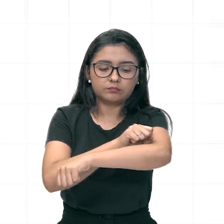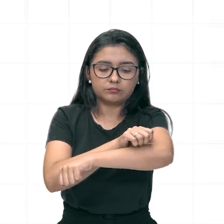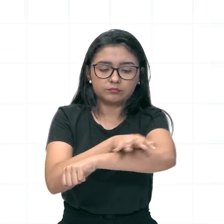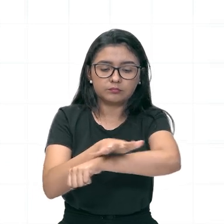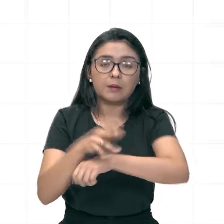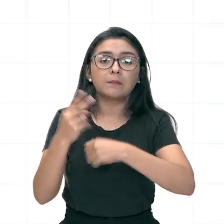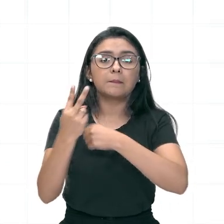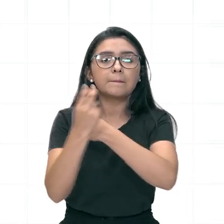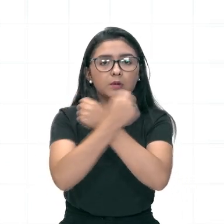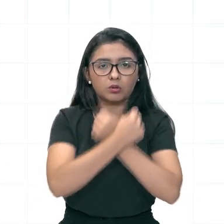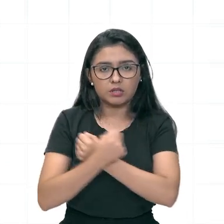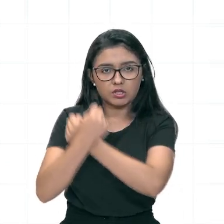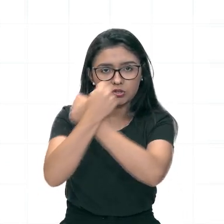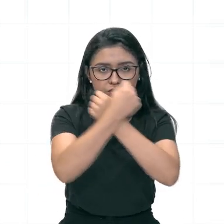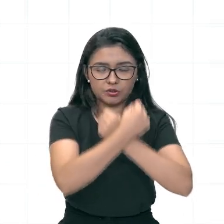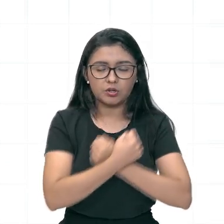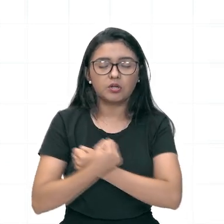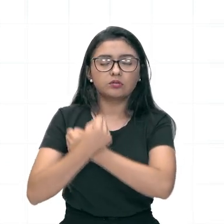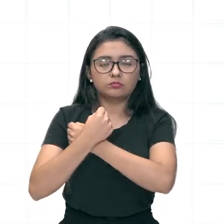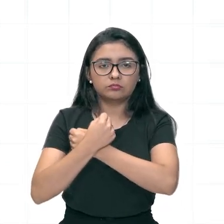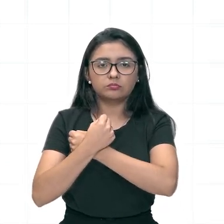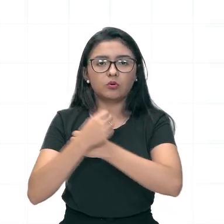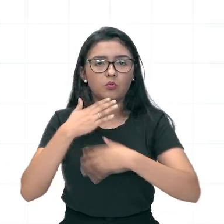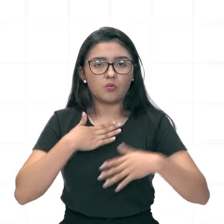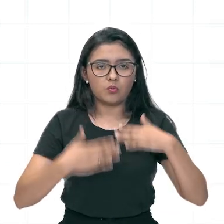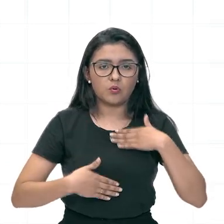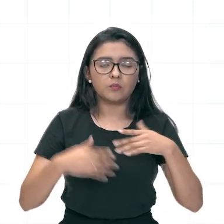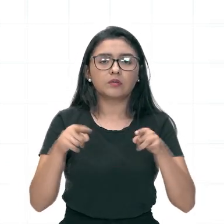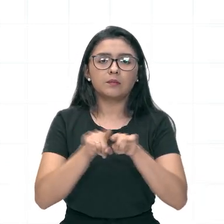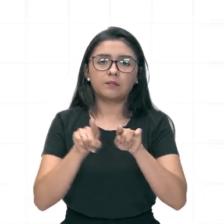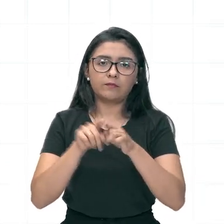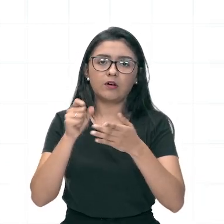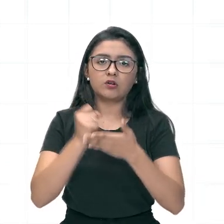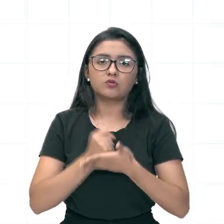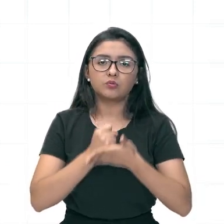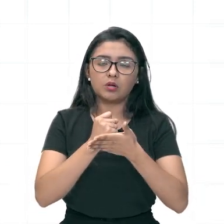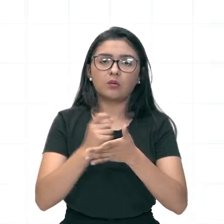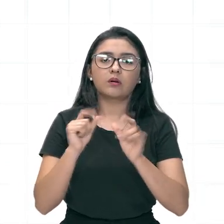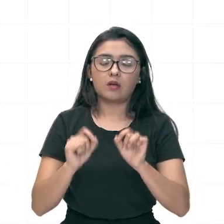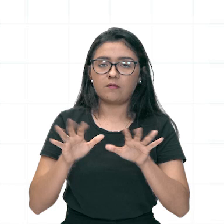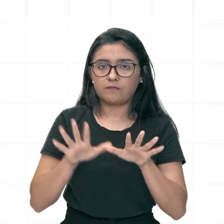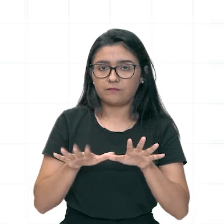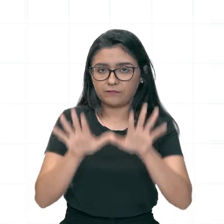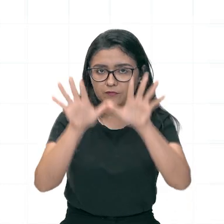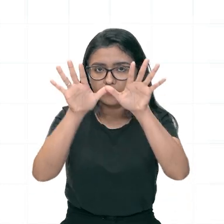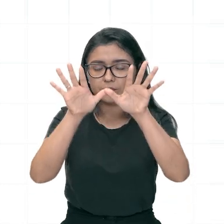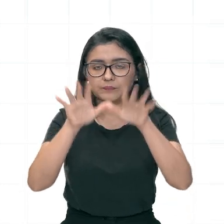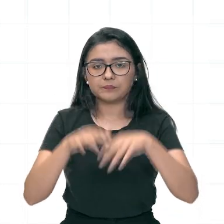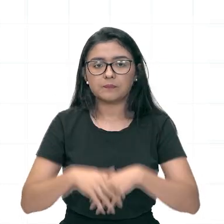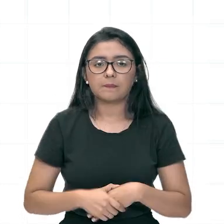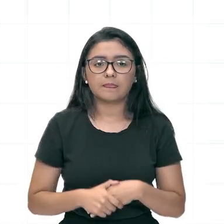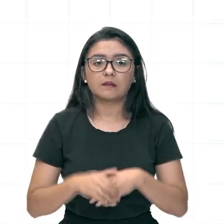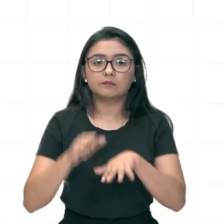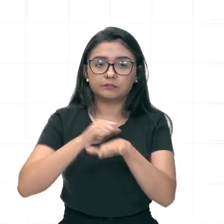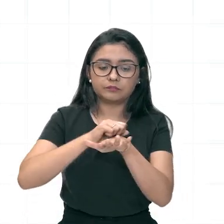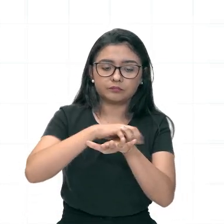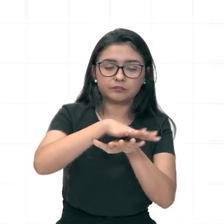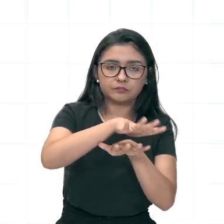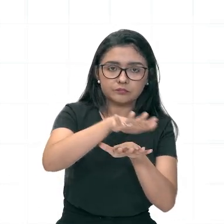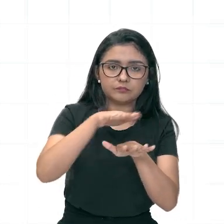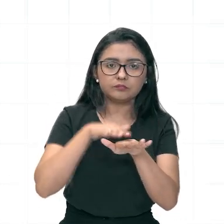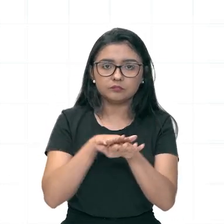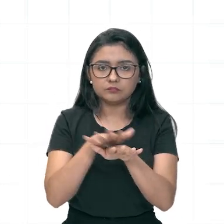desses animais e protegendo. E além de proteger, elas vão ajudar no voo. As asas, que garantem uma